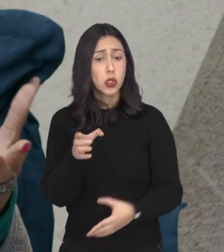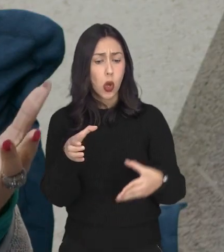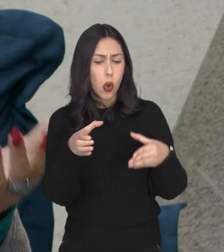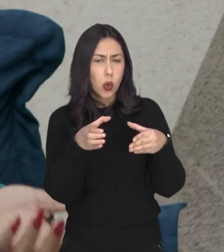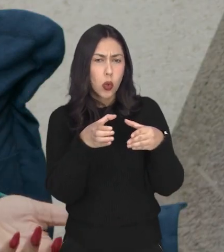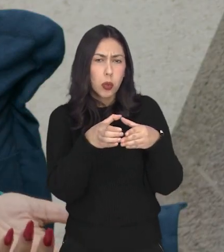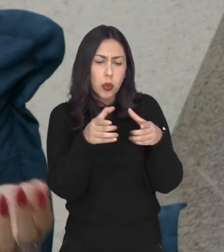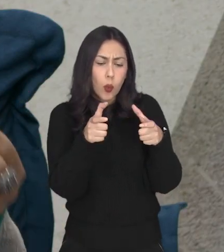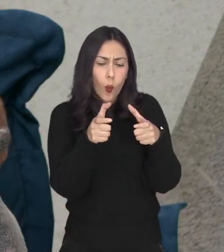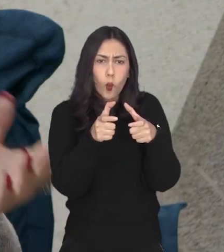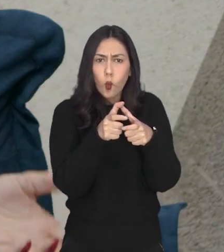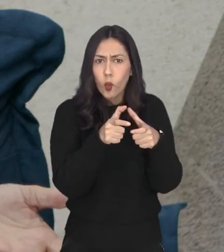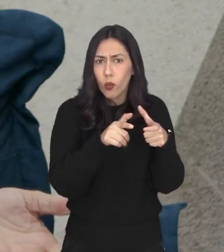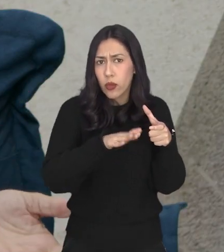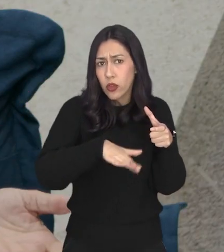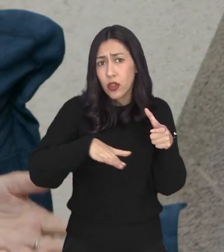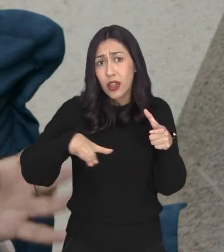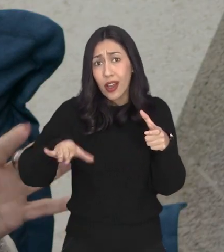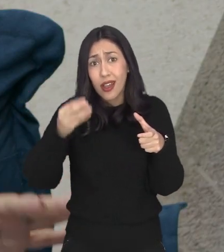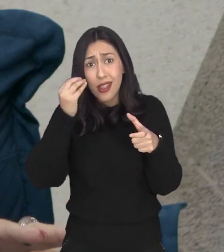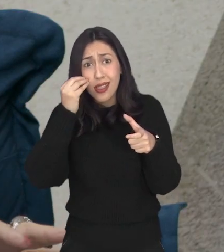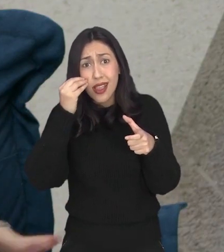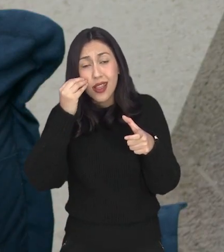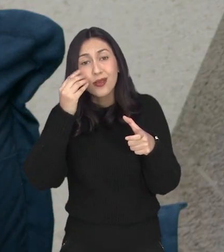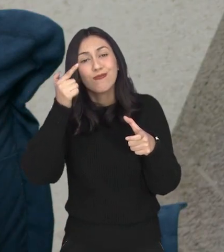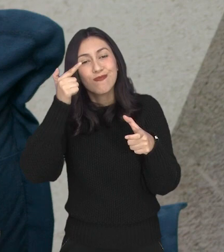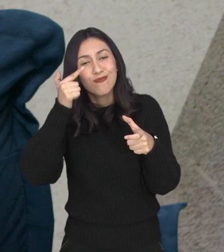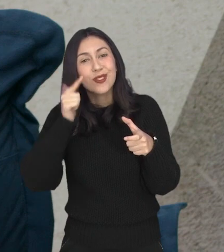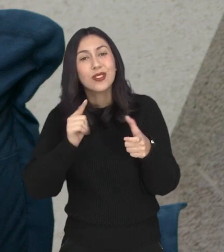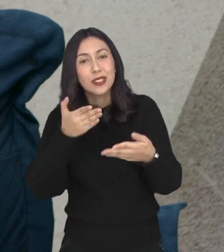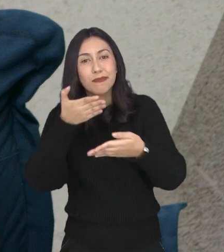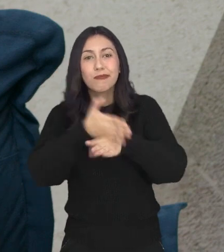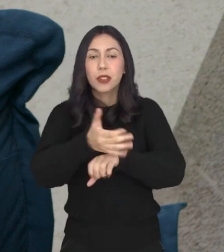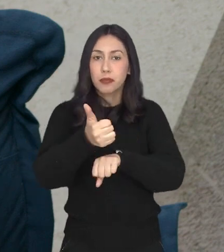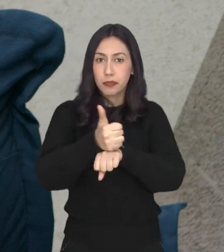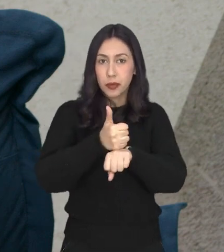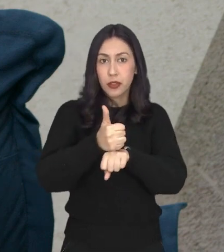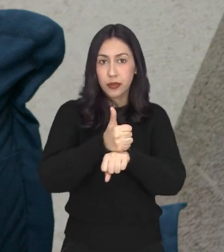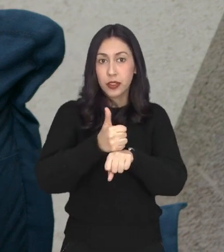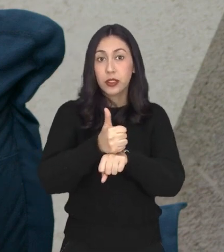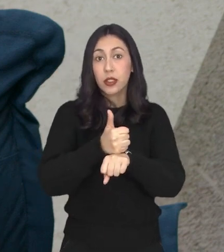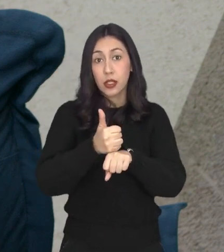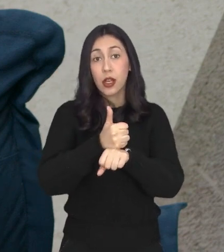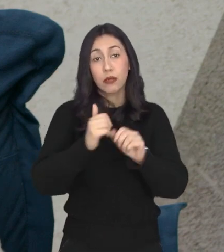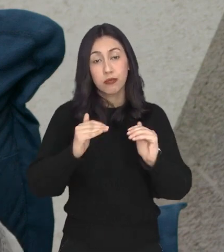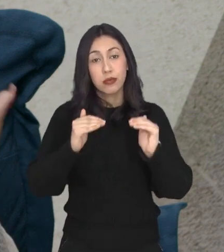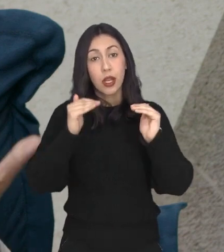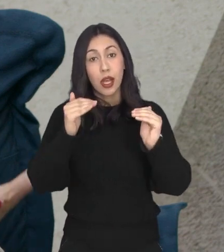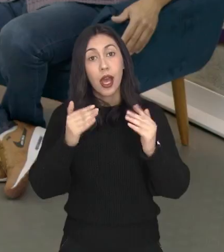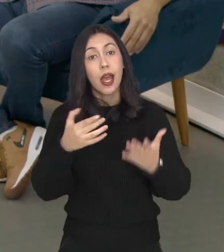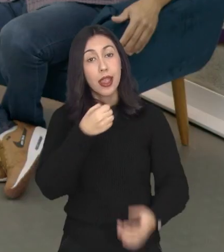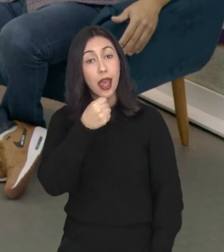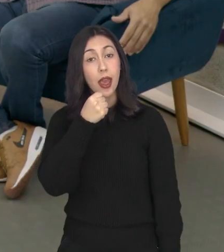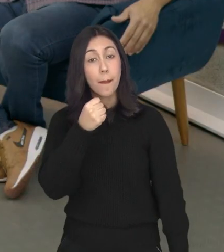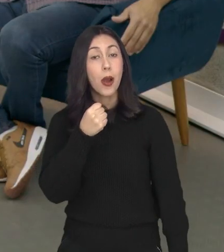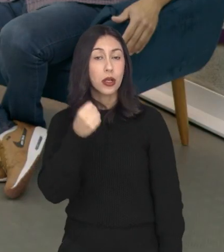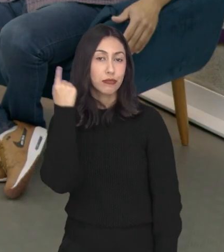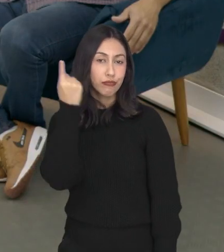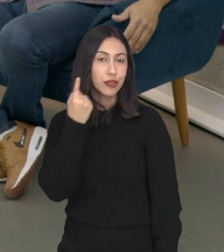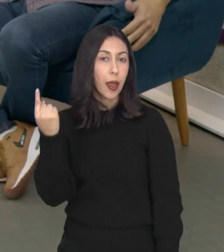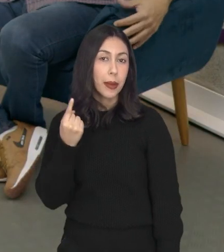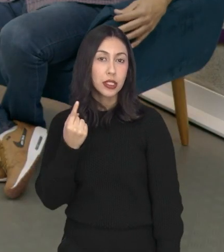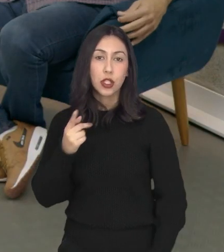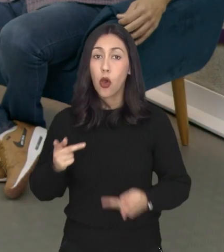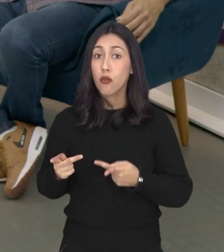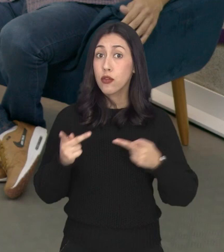Apenas uma pequena parcela dos meninos e meninas que tentam consegue se tornar profissionais. E a nossa repórter